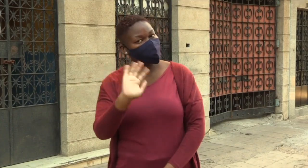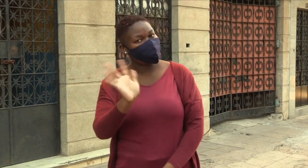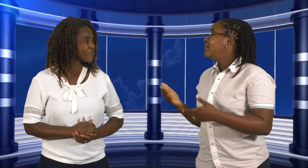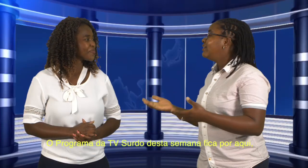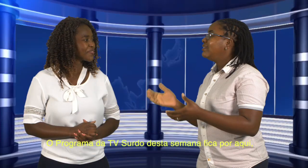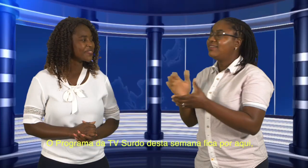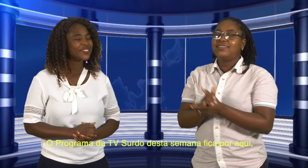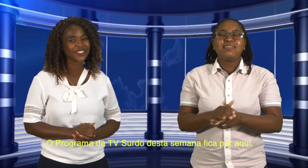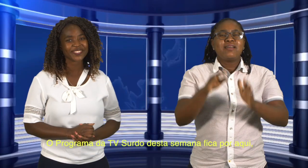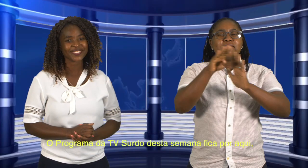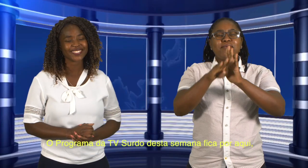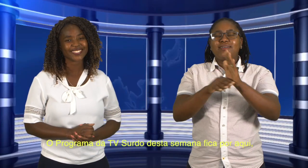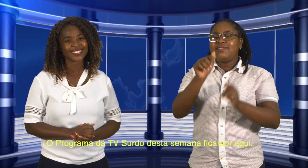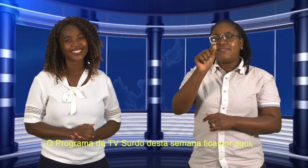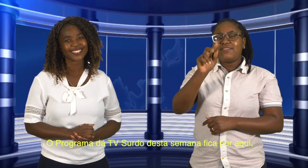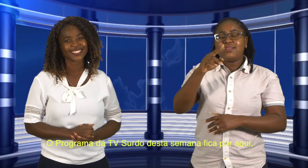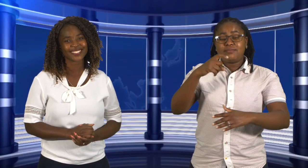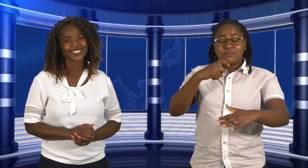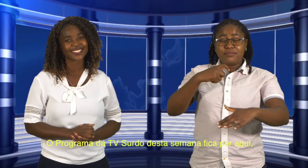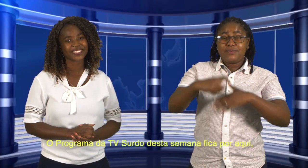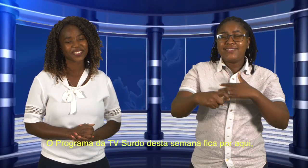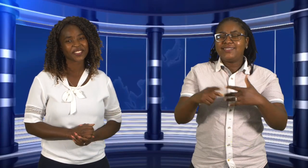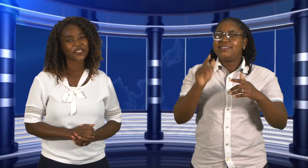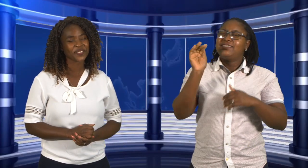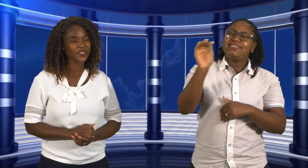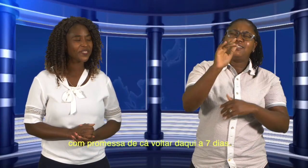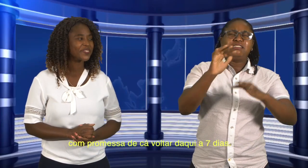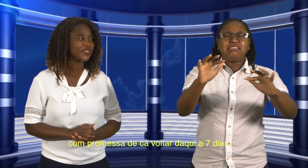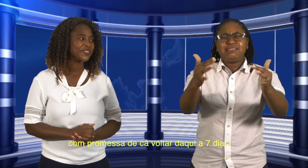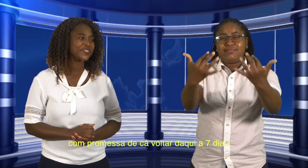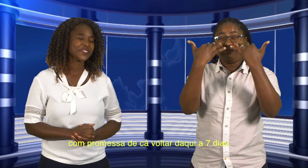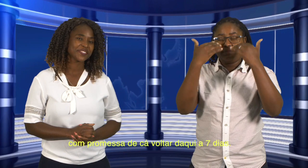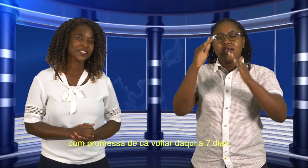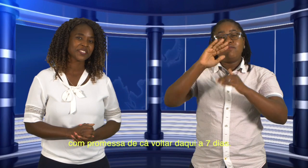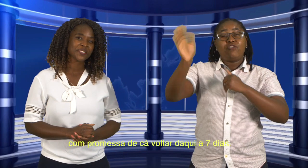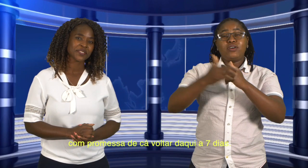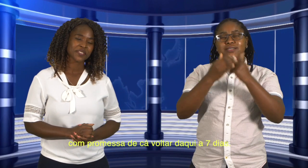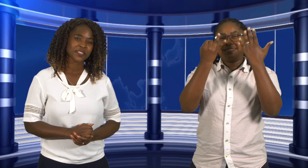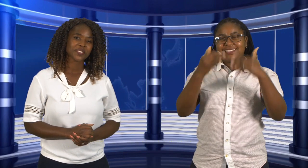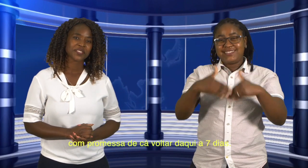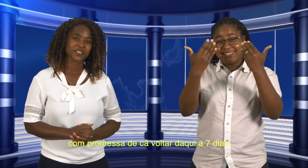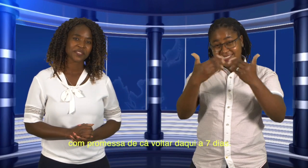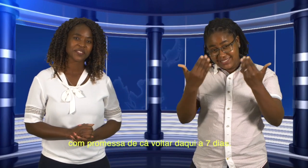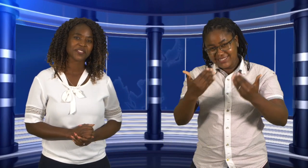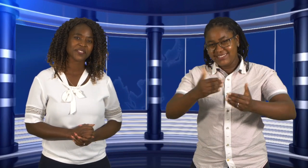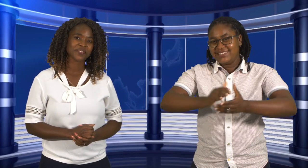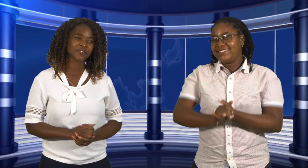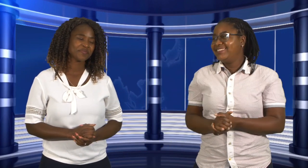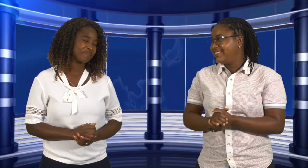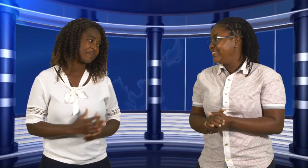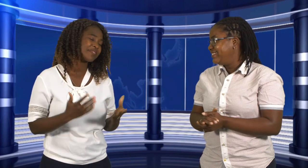programa. O programa da TV Surdo desta semana fica por aqui, com promessa de cá voltar daqui a